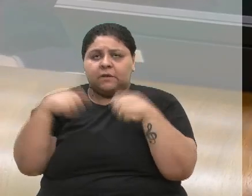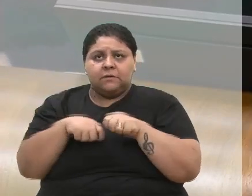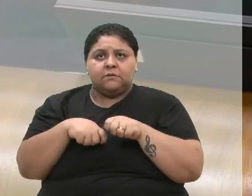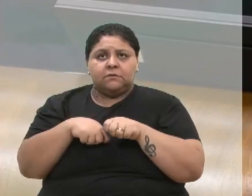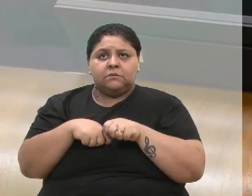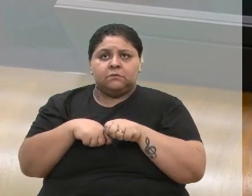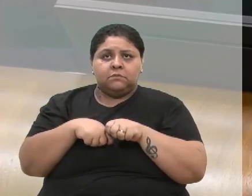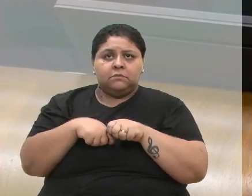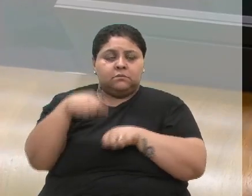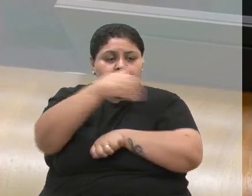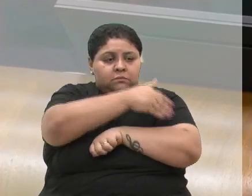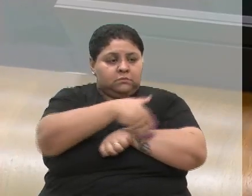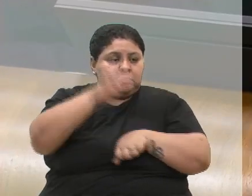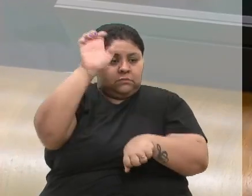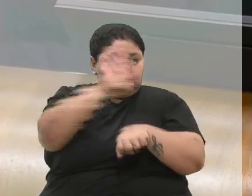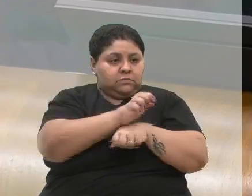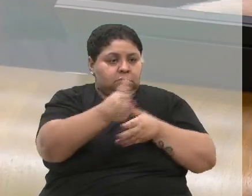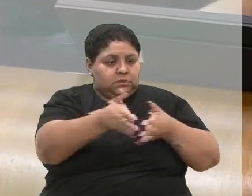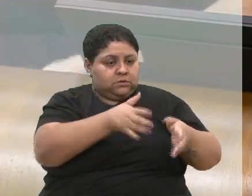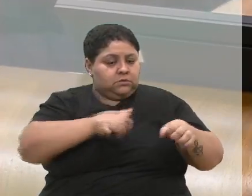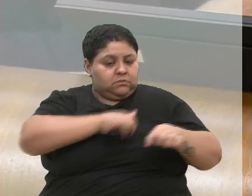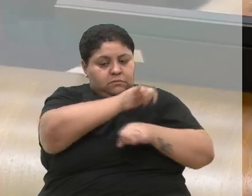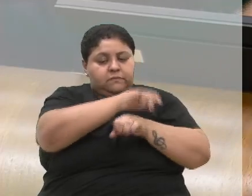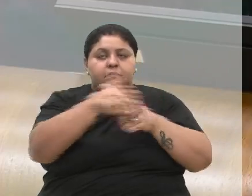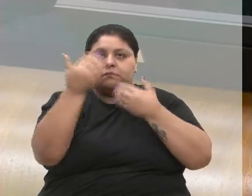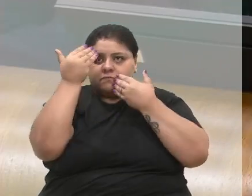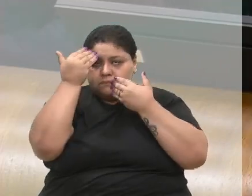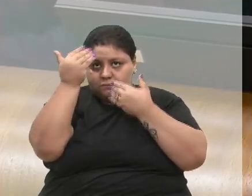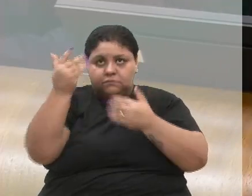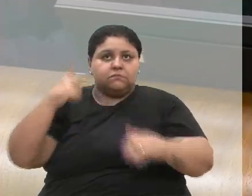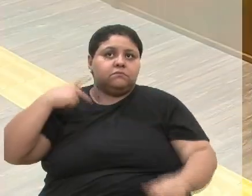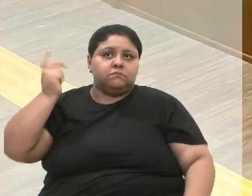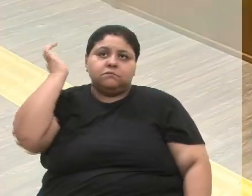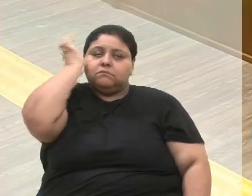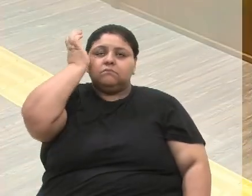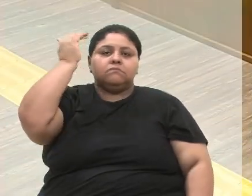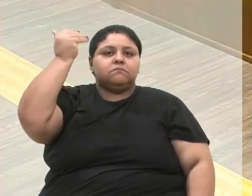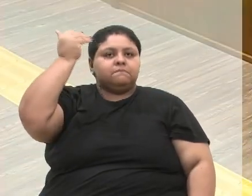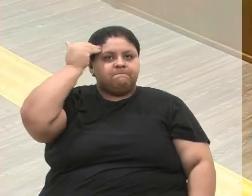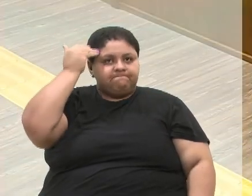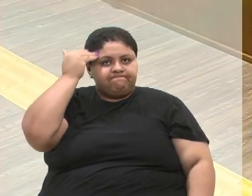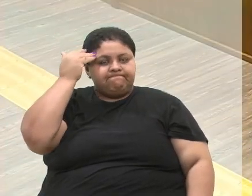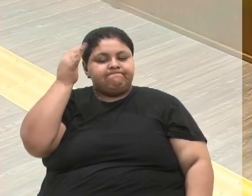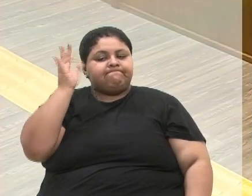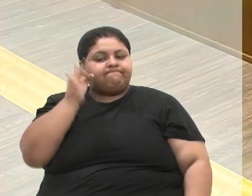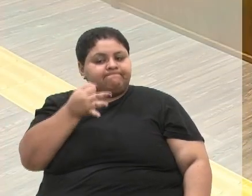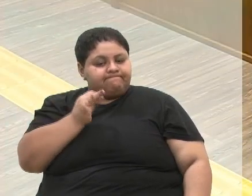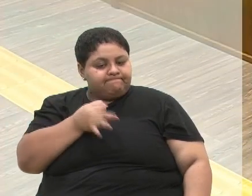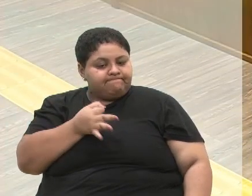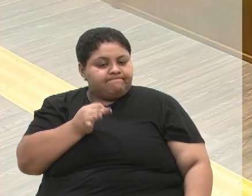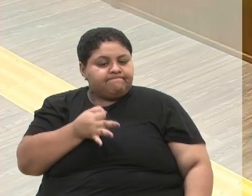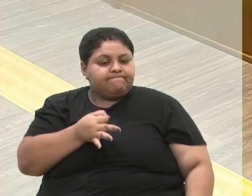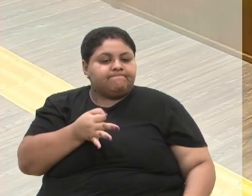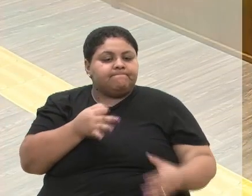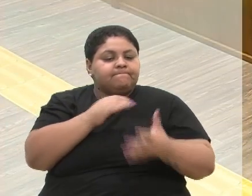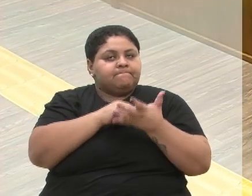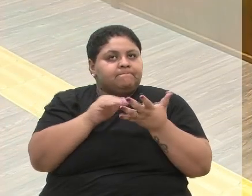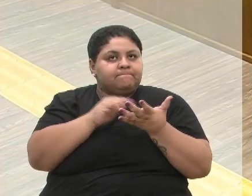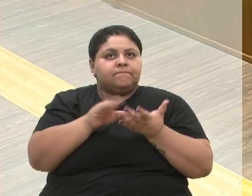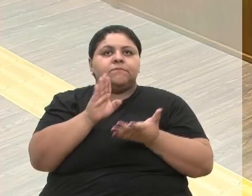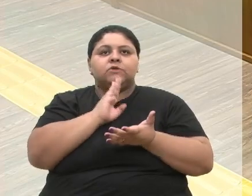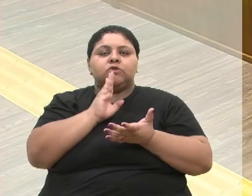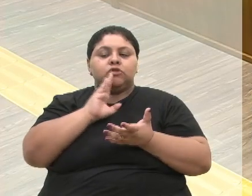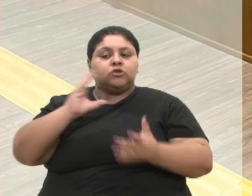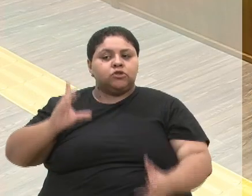rodovia estadual para acesso ao aeroporto de Vila Oliva. Obrigado, vereador Felipe, é um grande secretário, o senhor Jovir Costela, eu conheço ele,